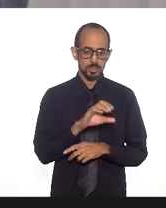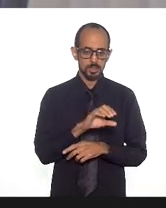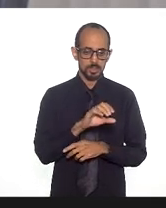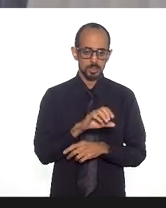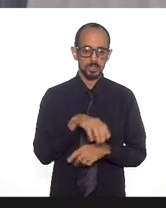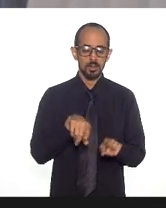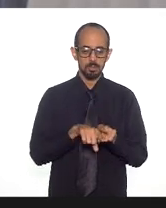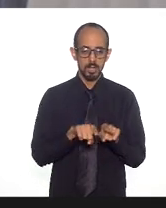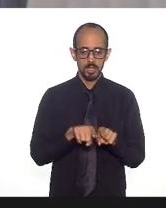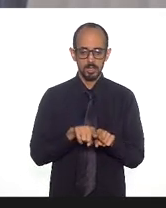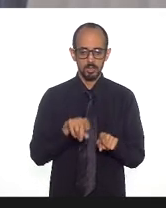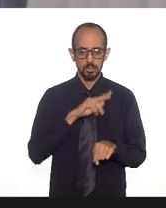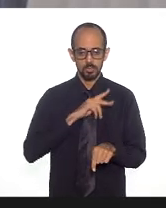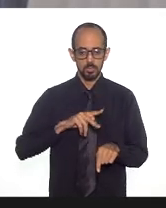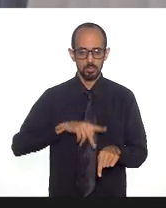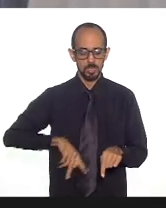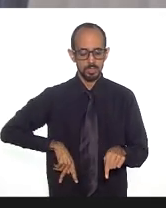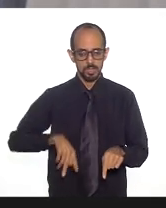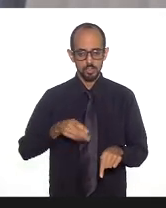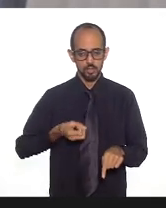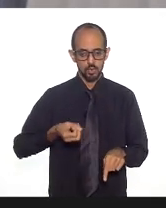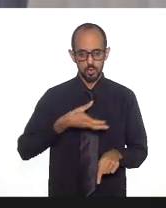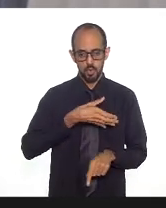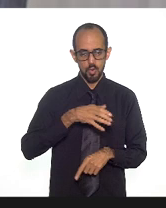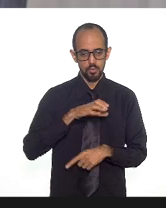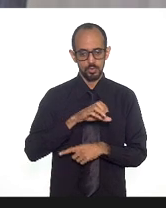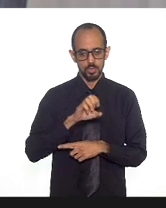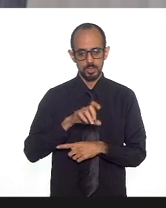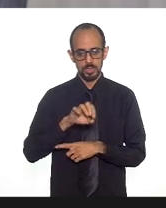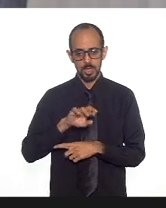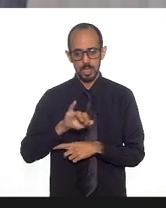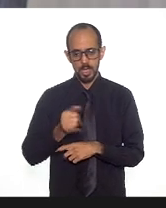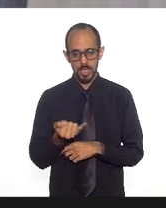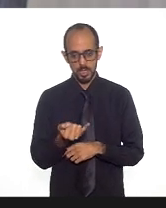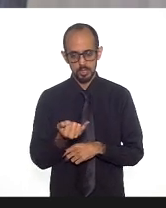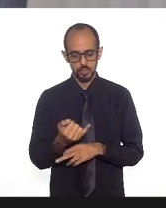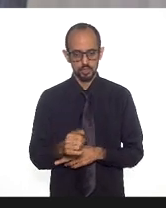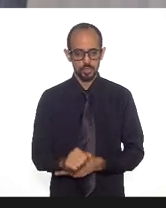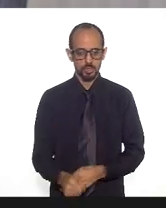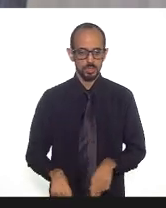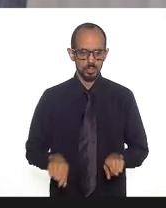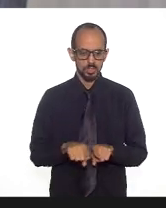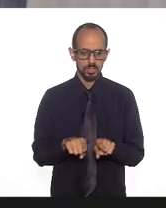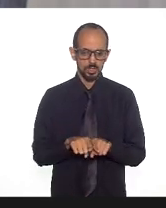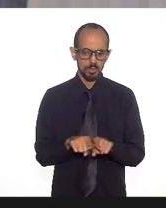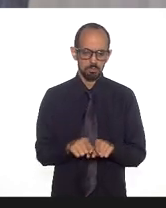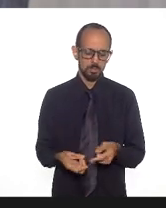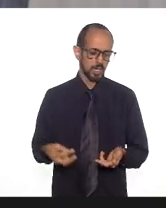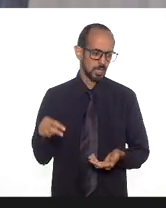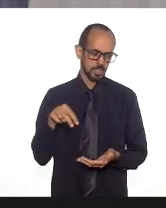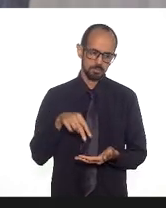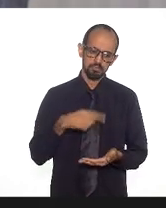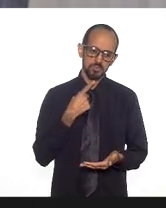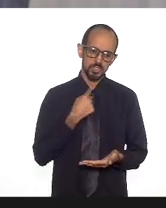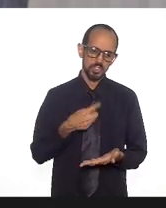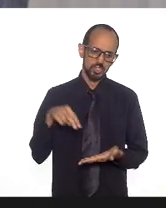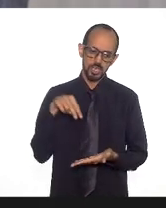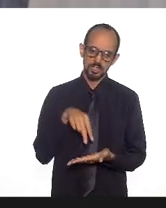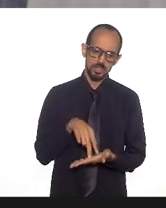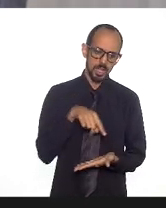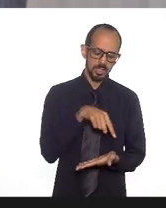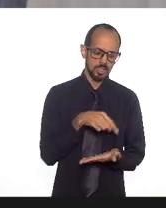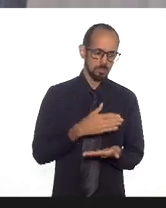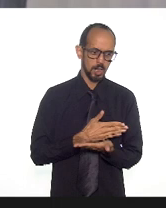presidente do sistema CCIEG. Desejar me colocar à disposição para poder estabelecer um